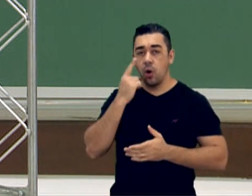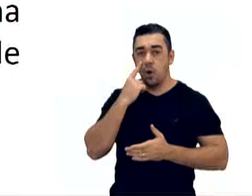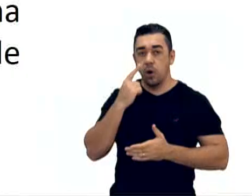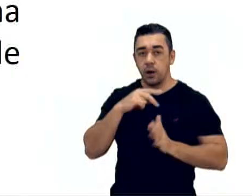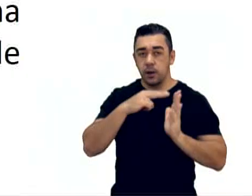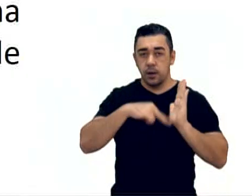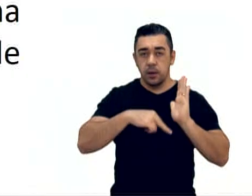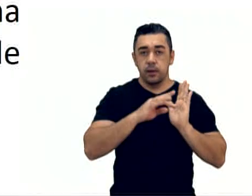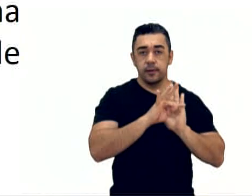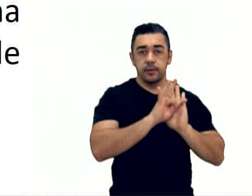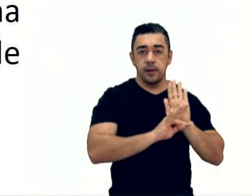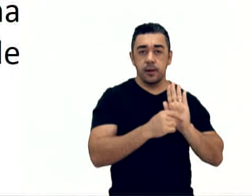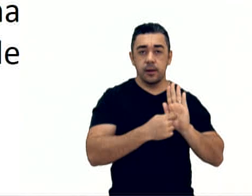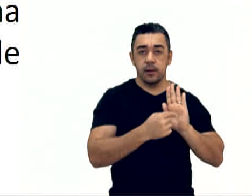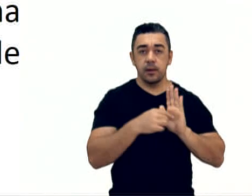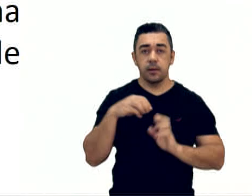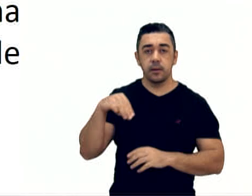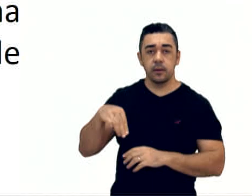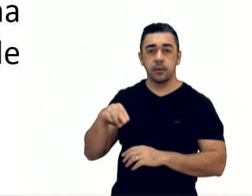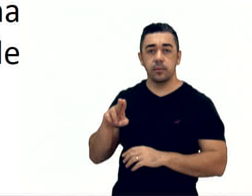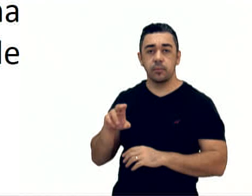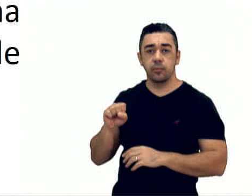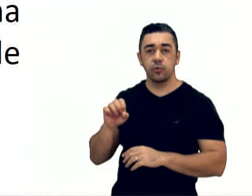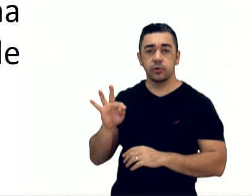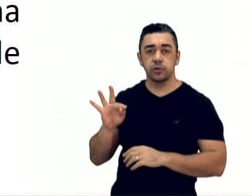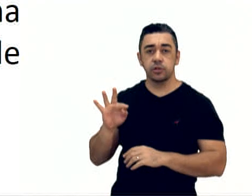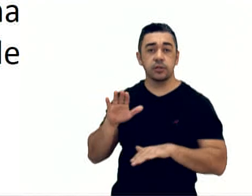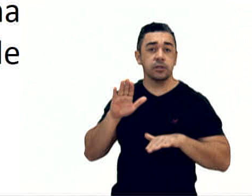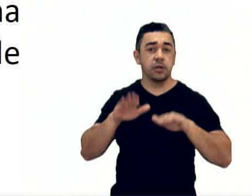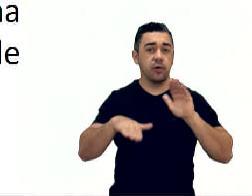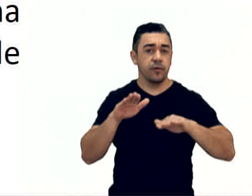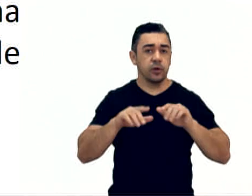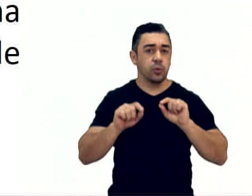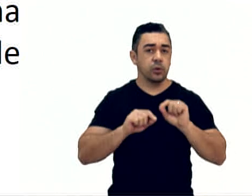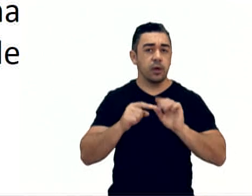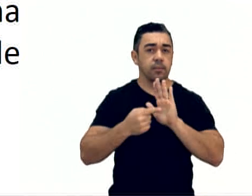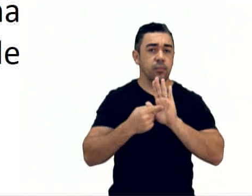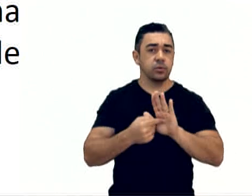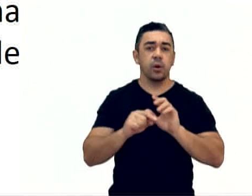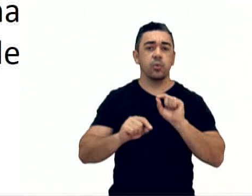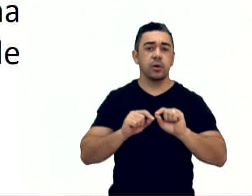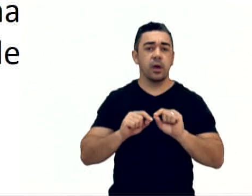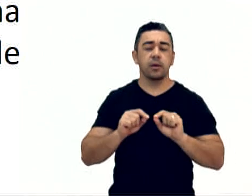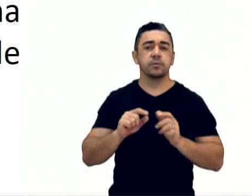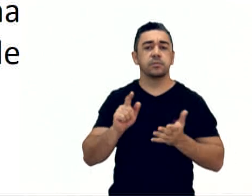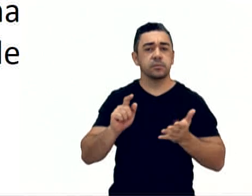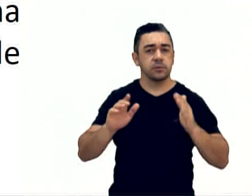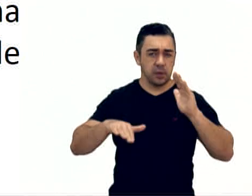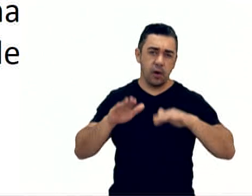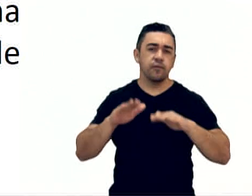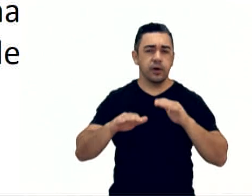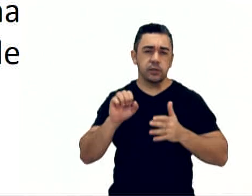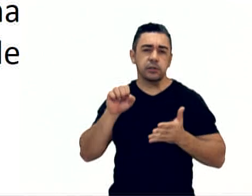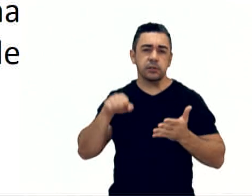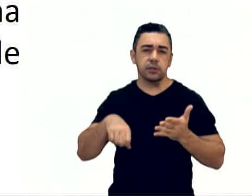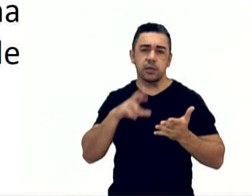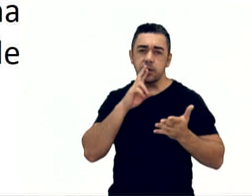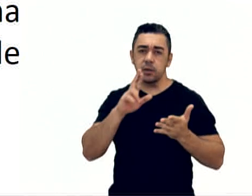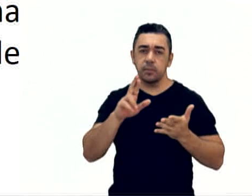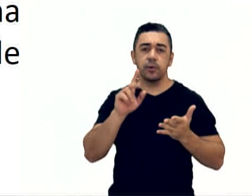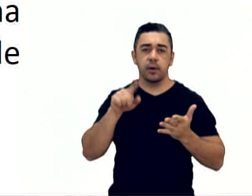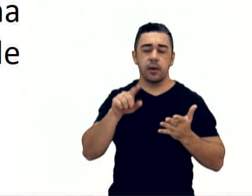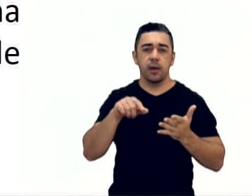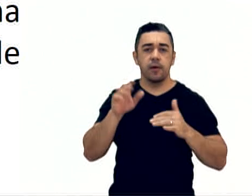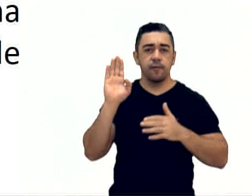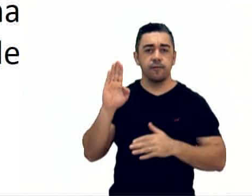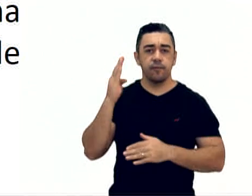o must é usado para fazer uma dedução. No caso, indicar a probabilidade de uma notícia ser falsa.